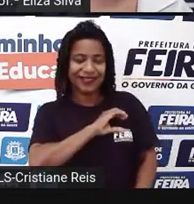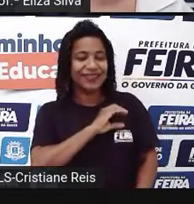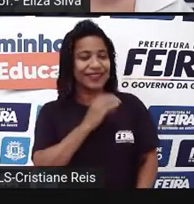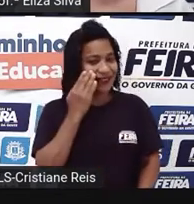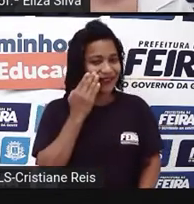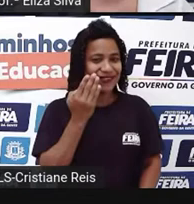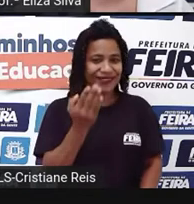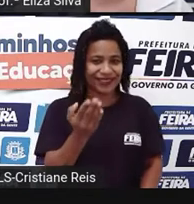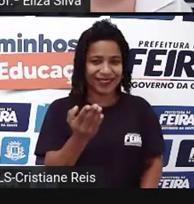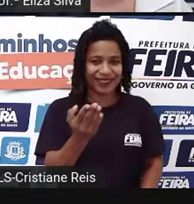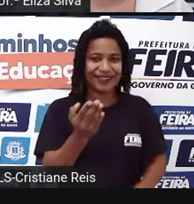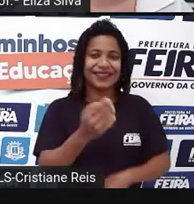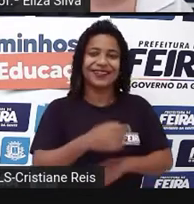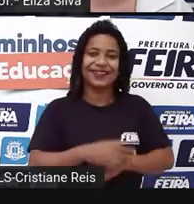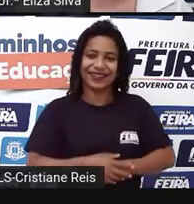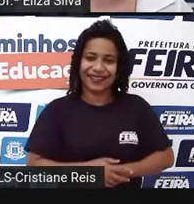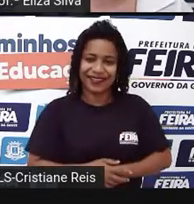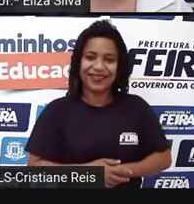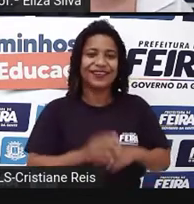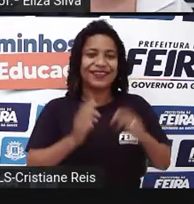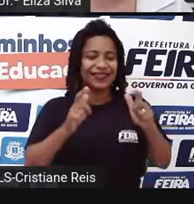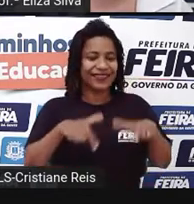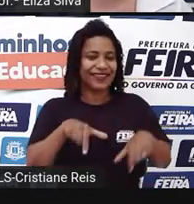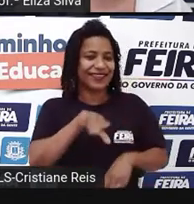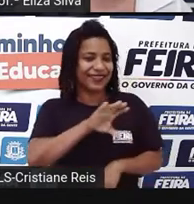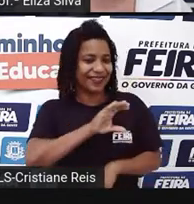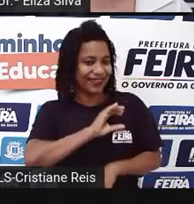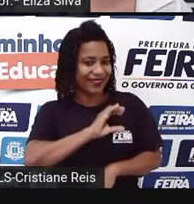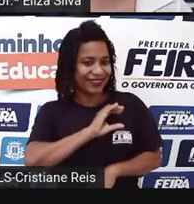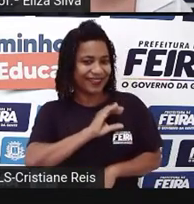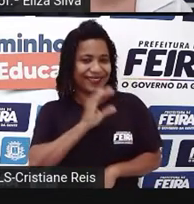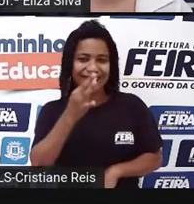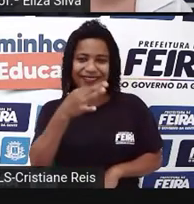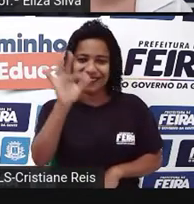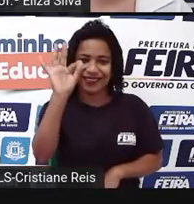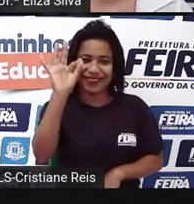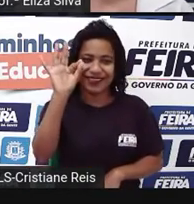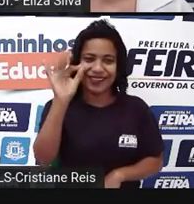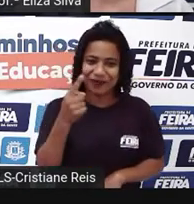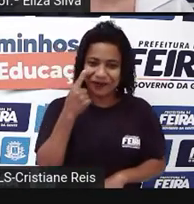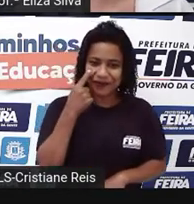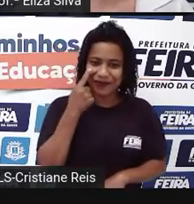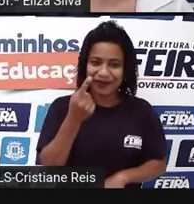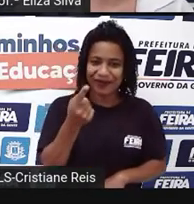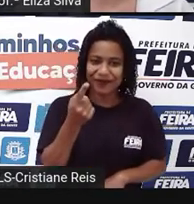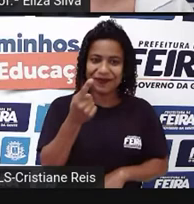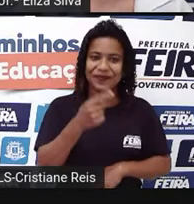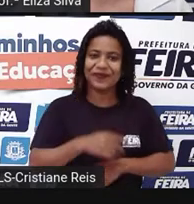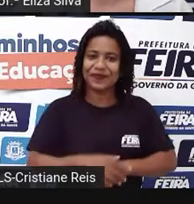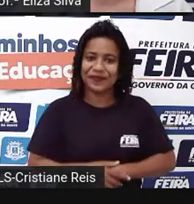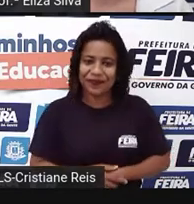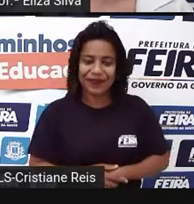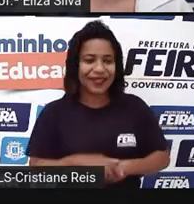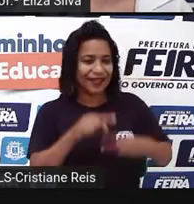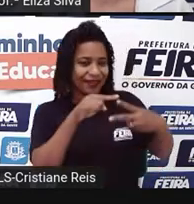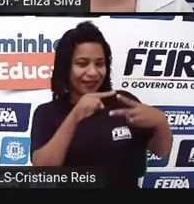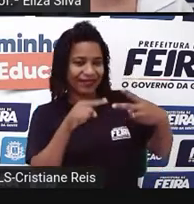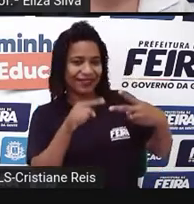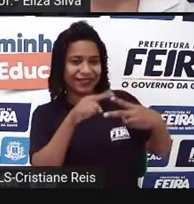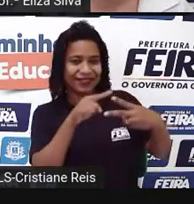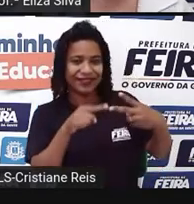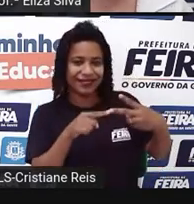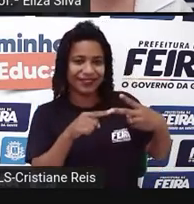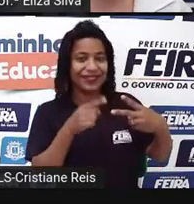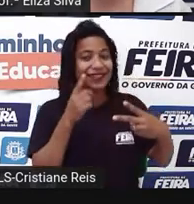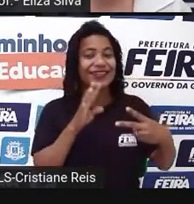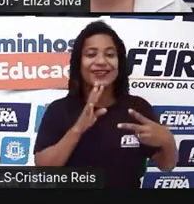Canada. Let's go, vamos lá, next one, próximo. E aqui, esses personagens, quem não conhece